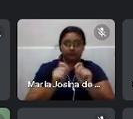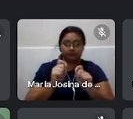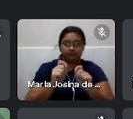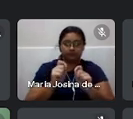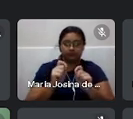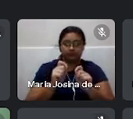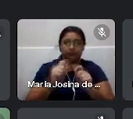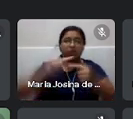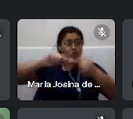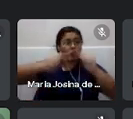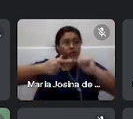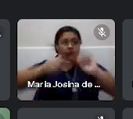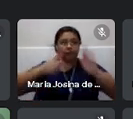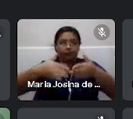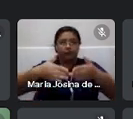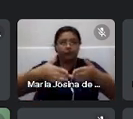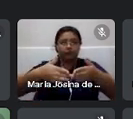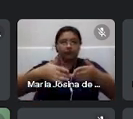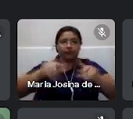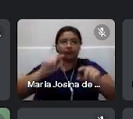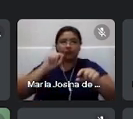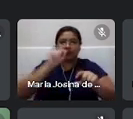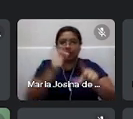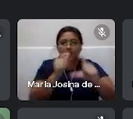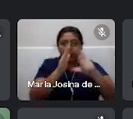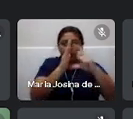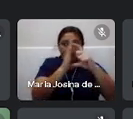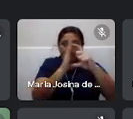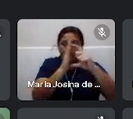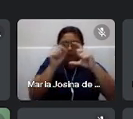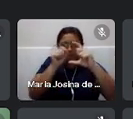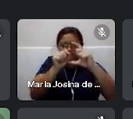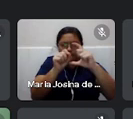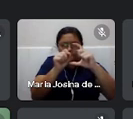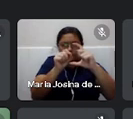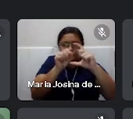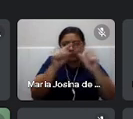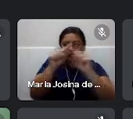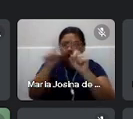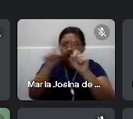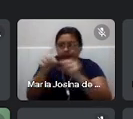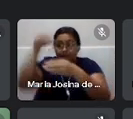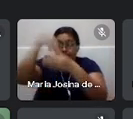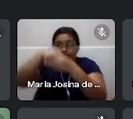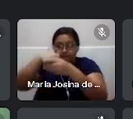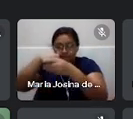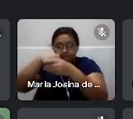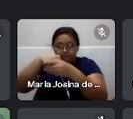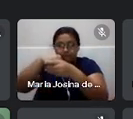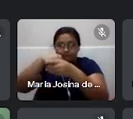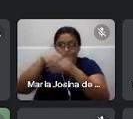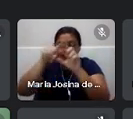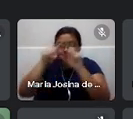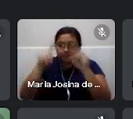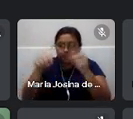geométrica desse ponto cair dentro desse quadrado menor, ela vai ser